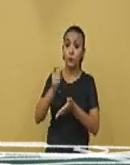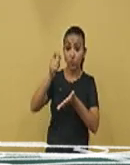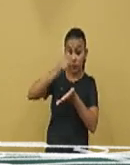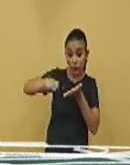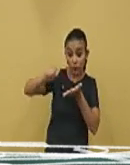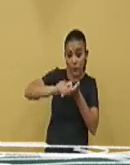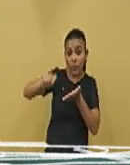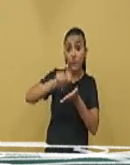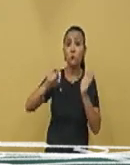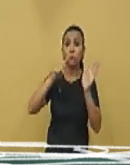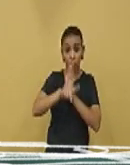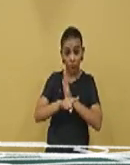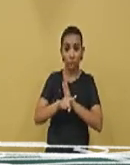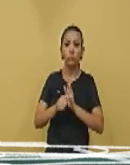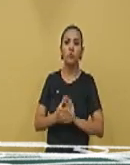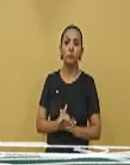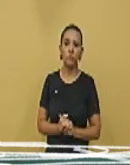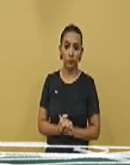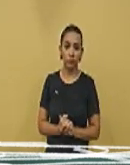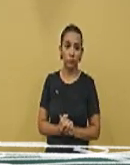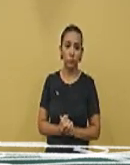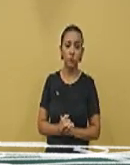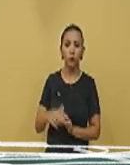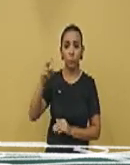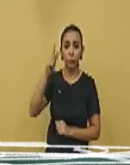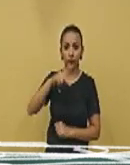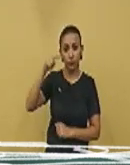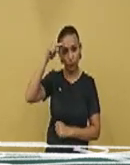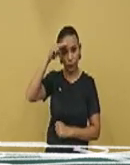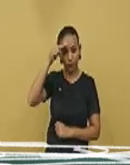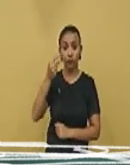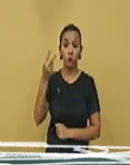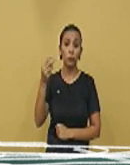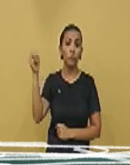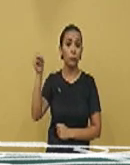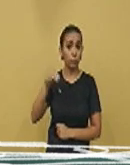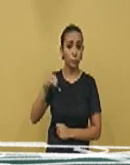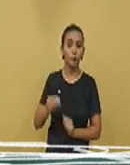para perguntas. Professor Joel, o senhor tem 2 minutos.